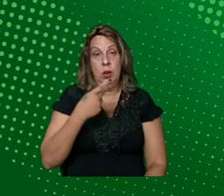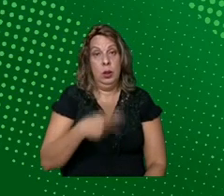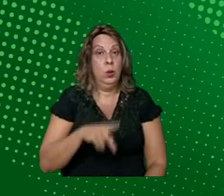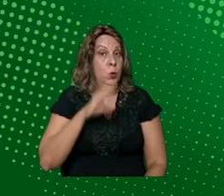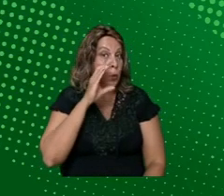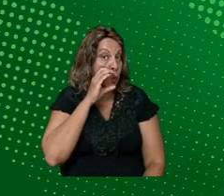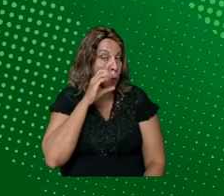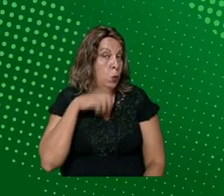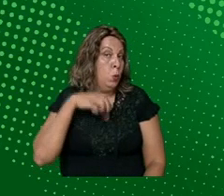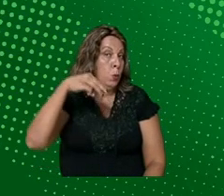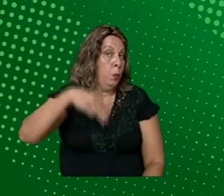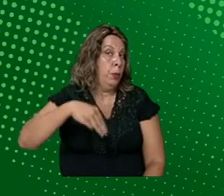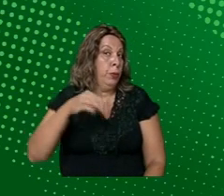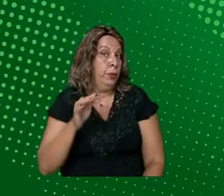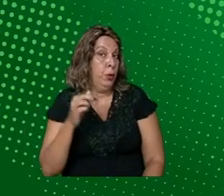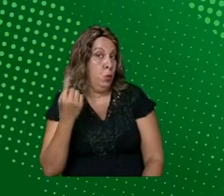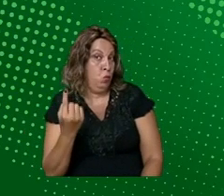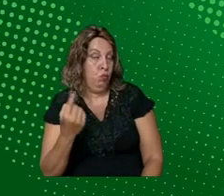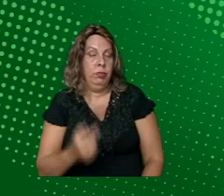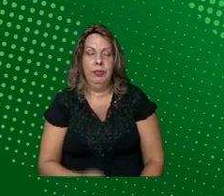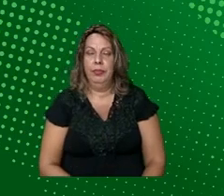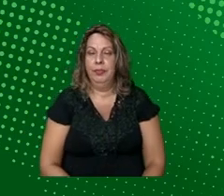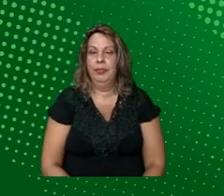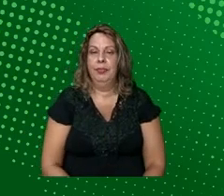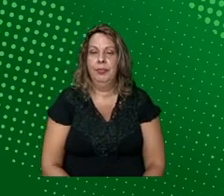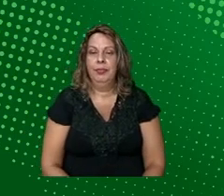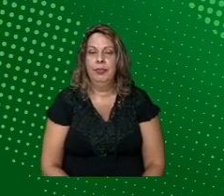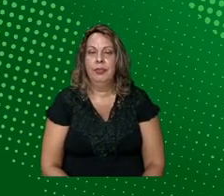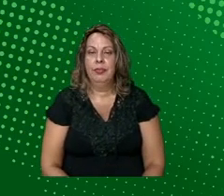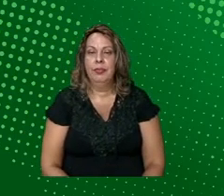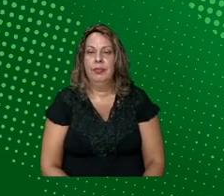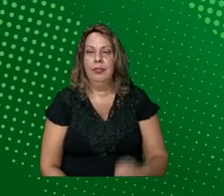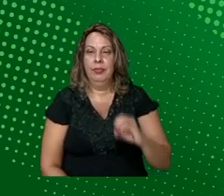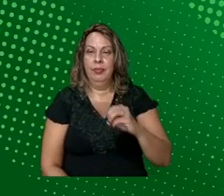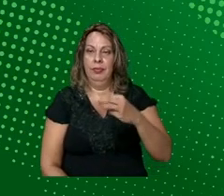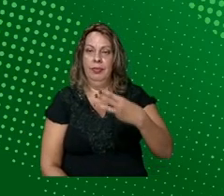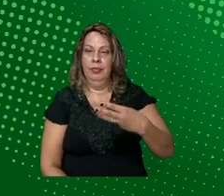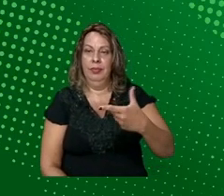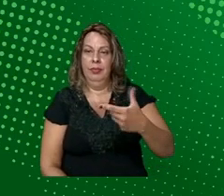1, adquiriu e levou R$500. E agora,